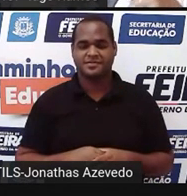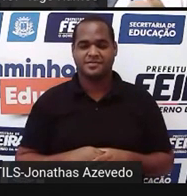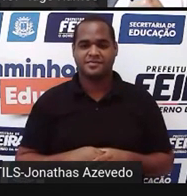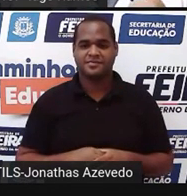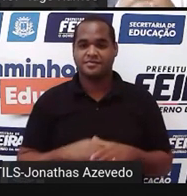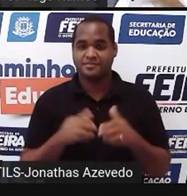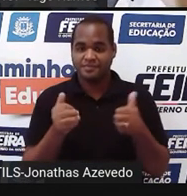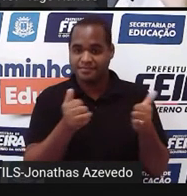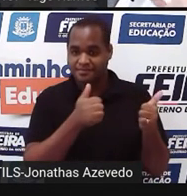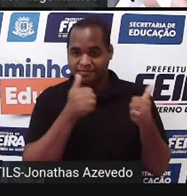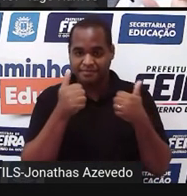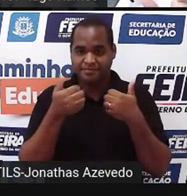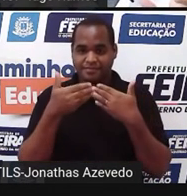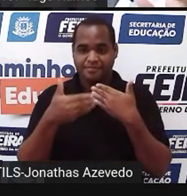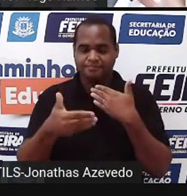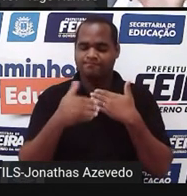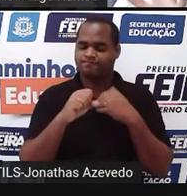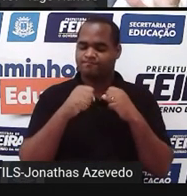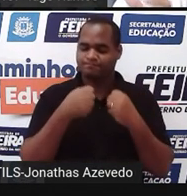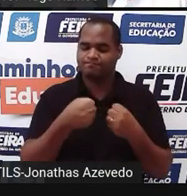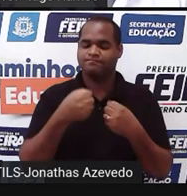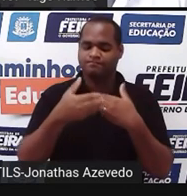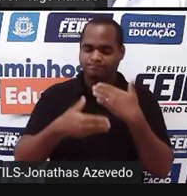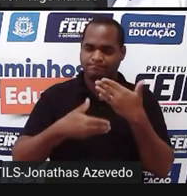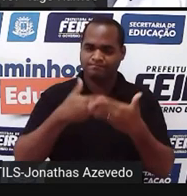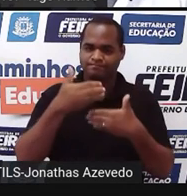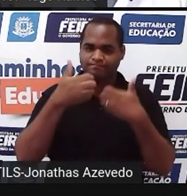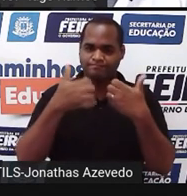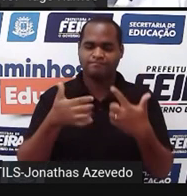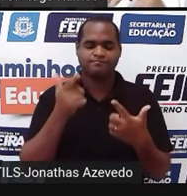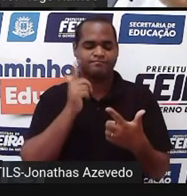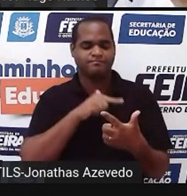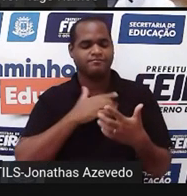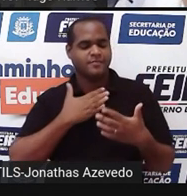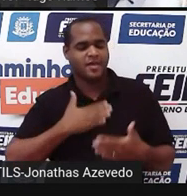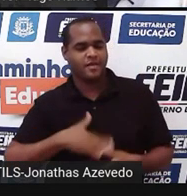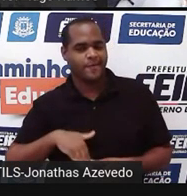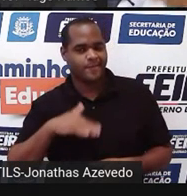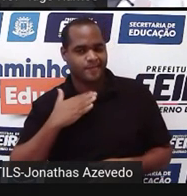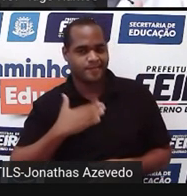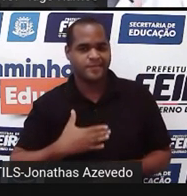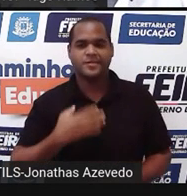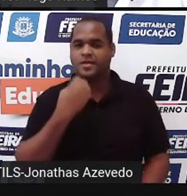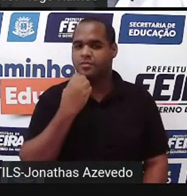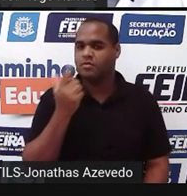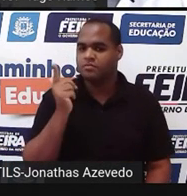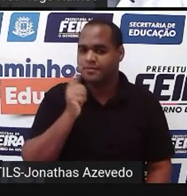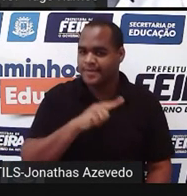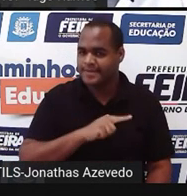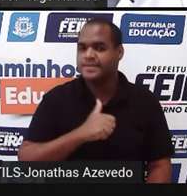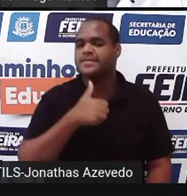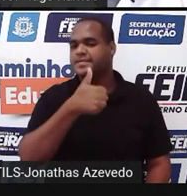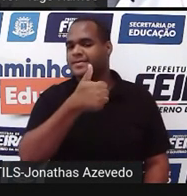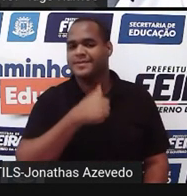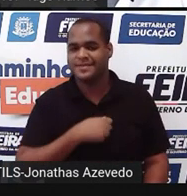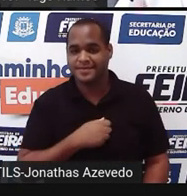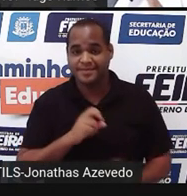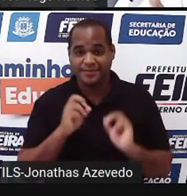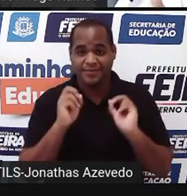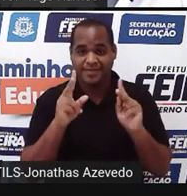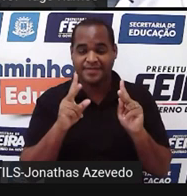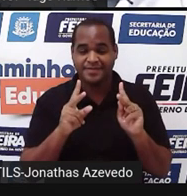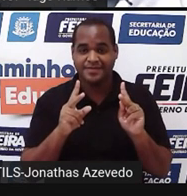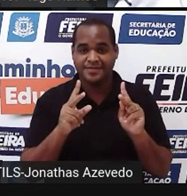a beleza segue esses passos e vai ser tudo Tranquilão vai ser tudo numa boa beleza